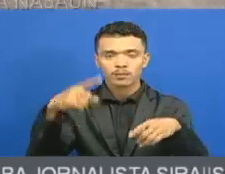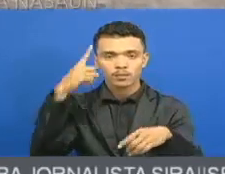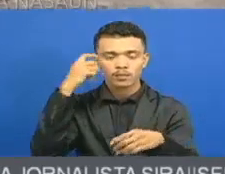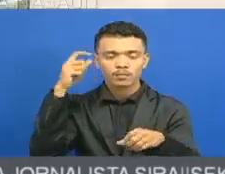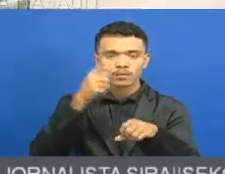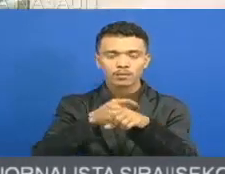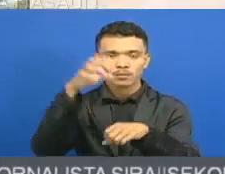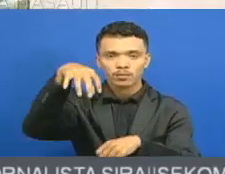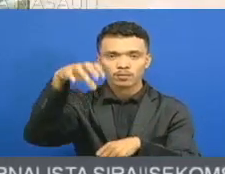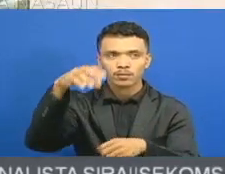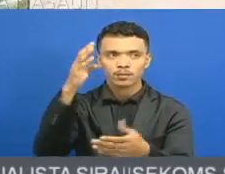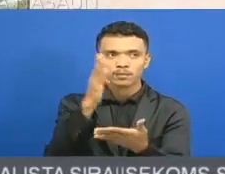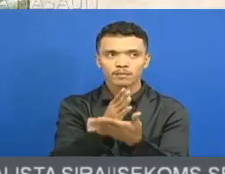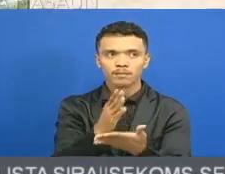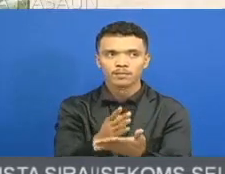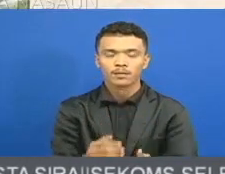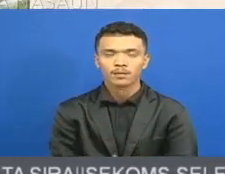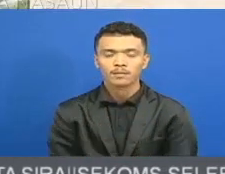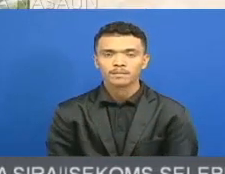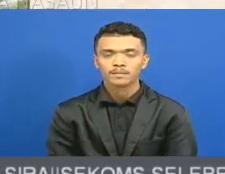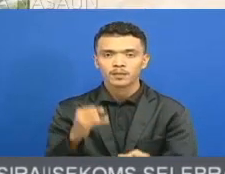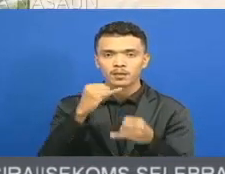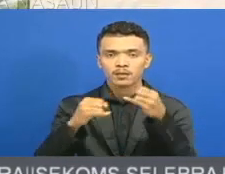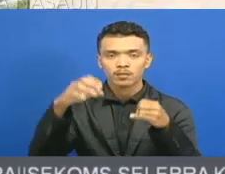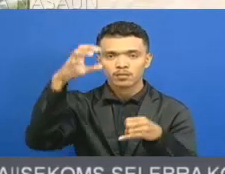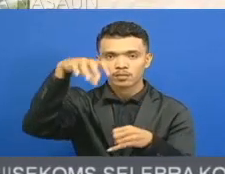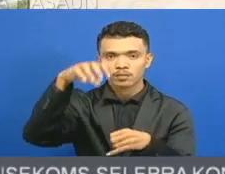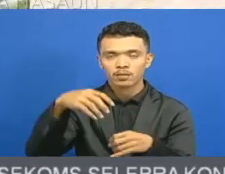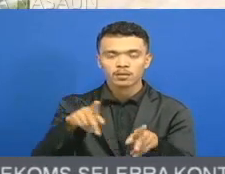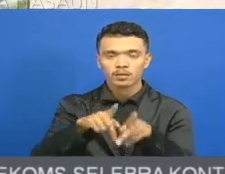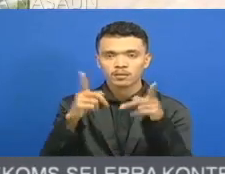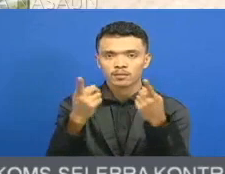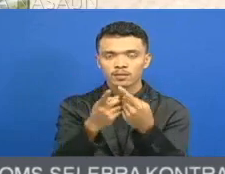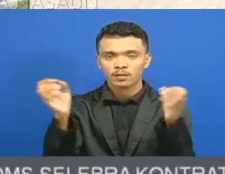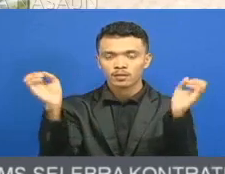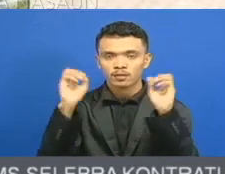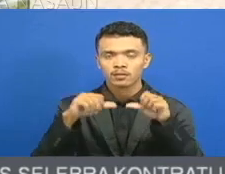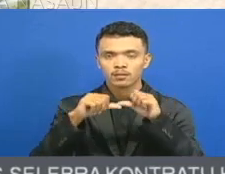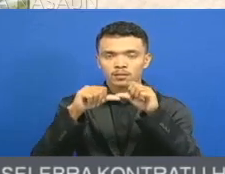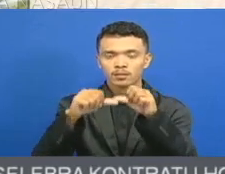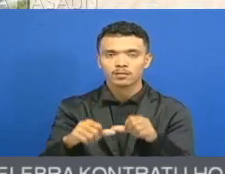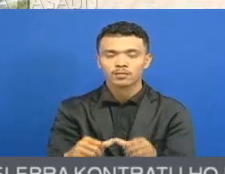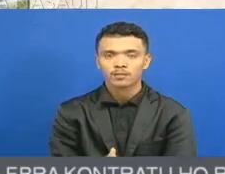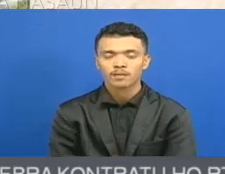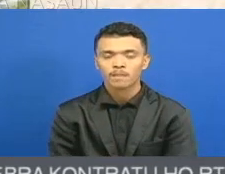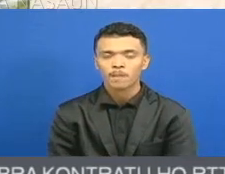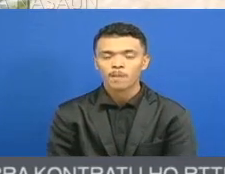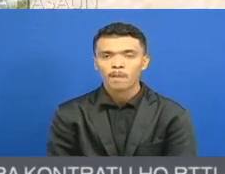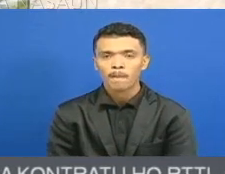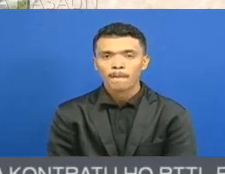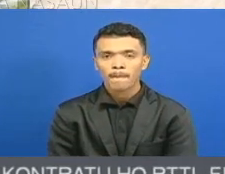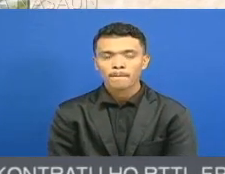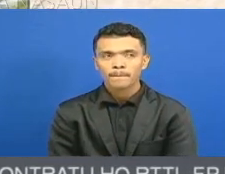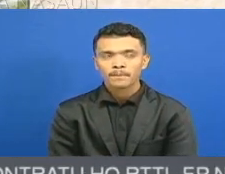ona Kerlang kefenda gue ida ikusikus udah nih mak sini sudah bersama nih mak di media sosial mak serial dari yang nih ini dia si